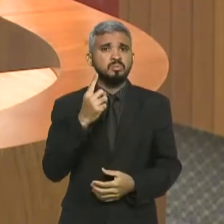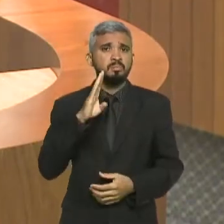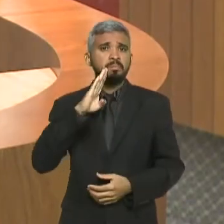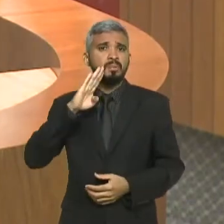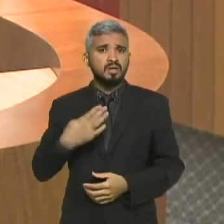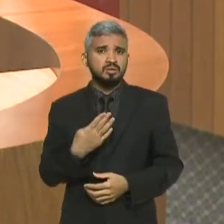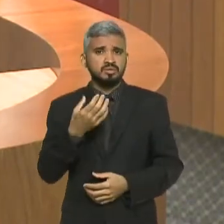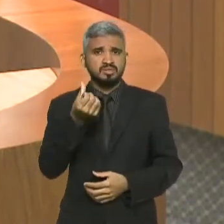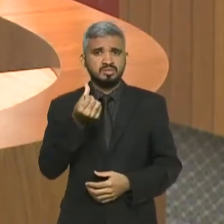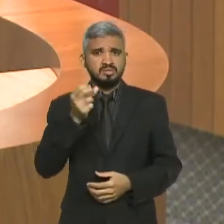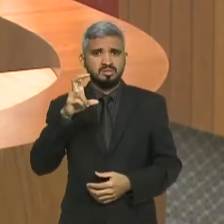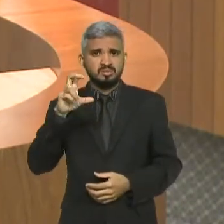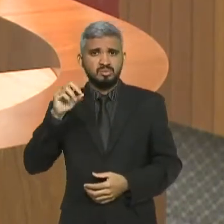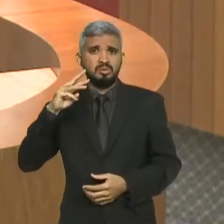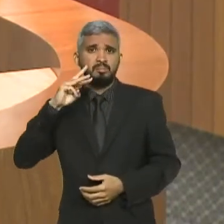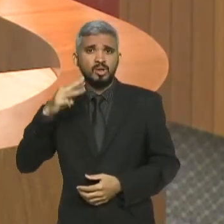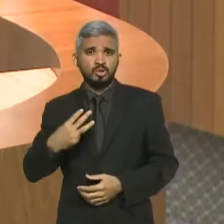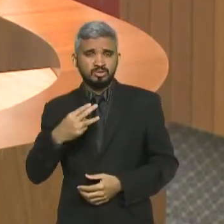1.650.000.000 de reais.